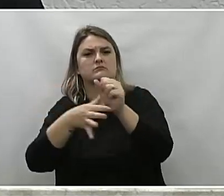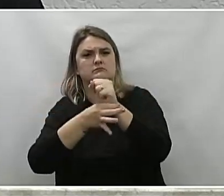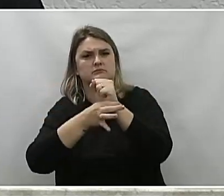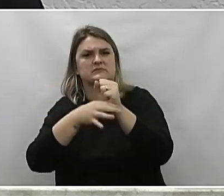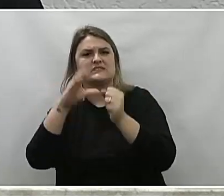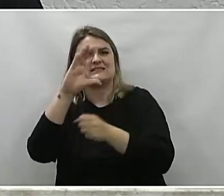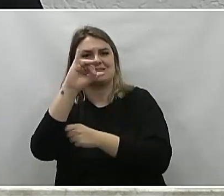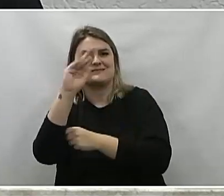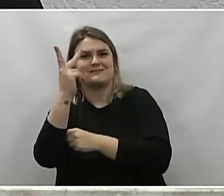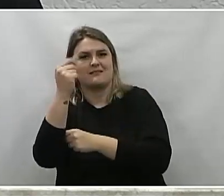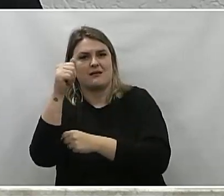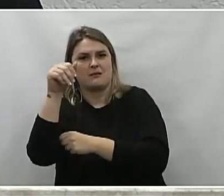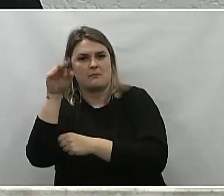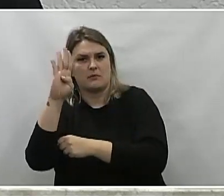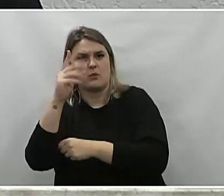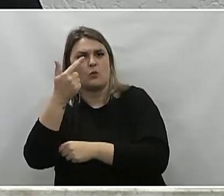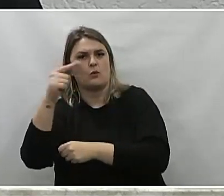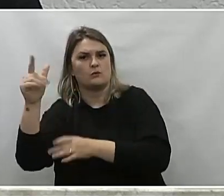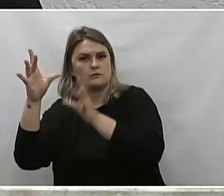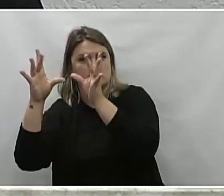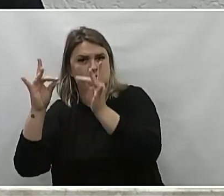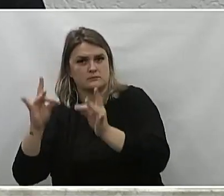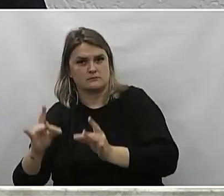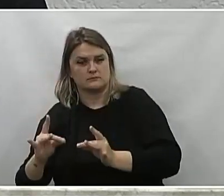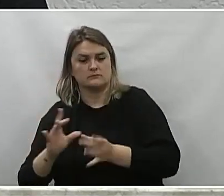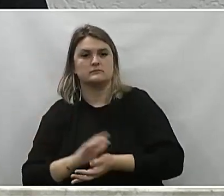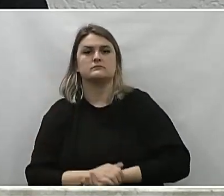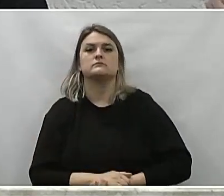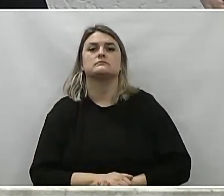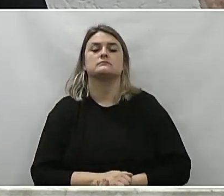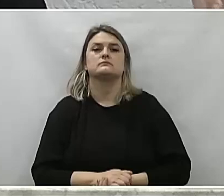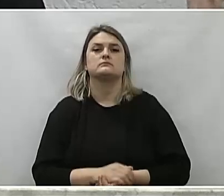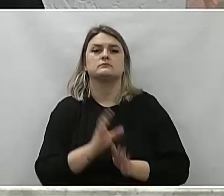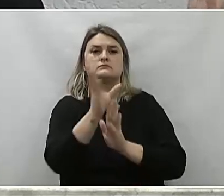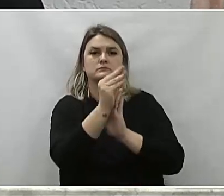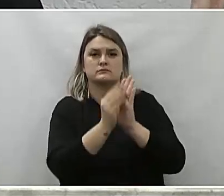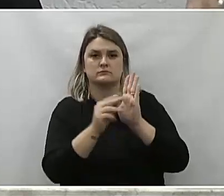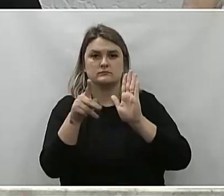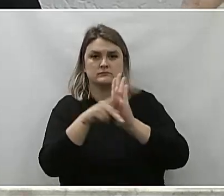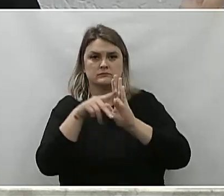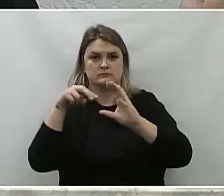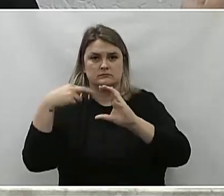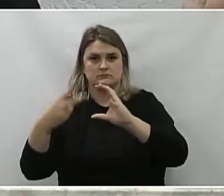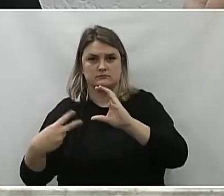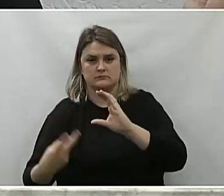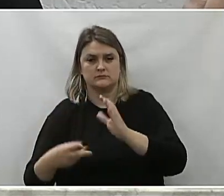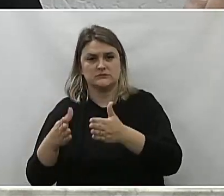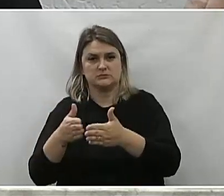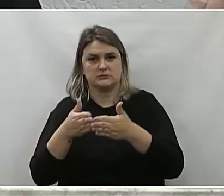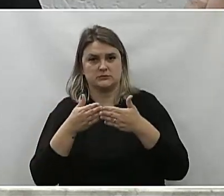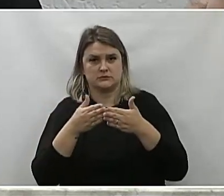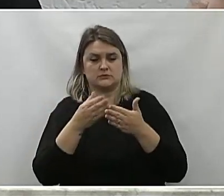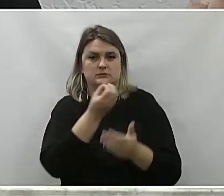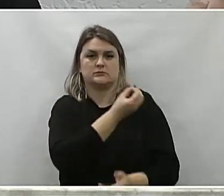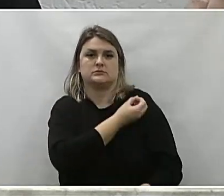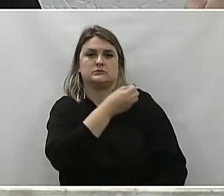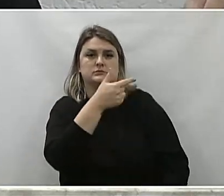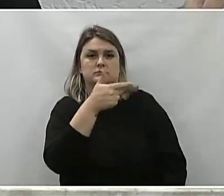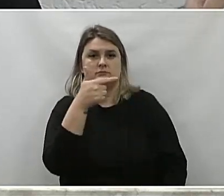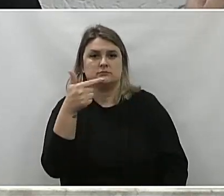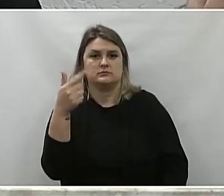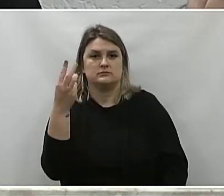da ciabe e da outras providências matéria do Legislativo indicações número